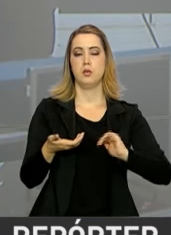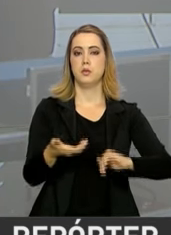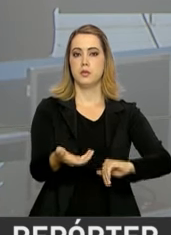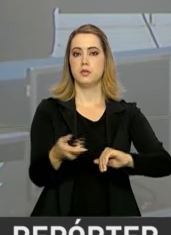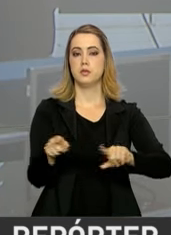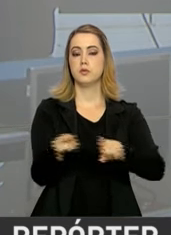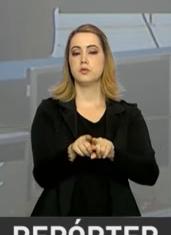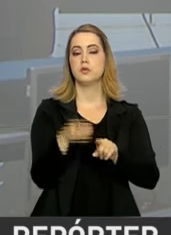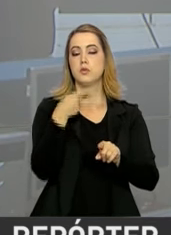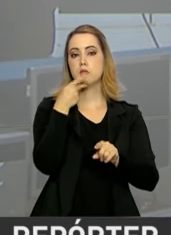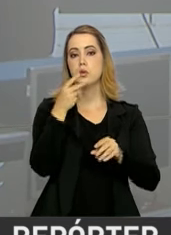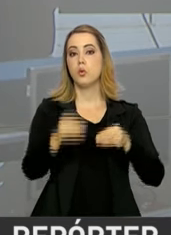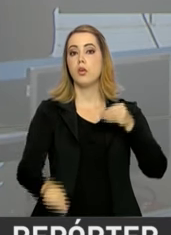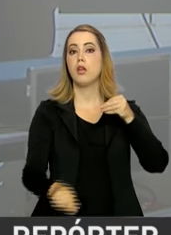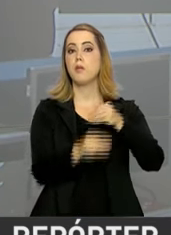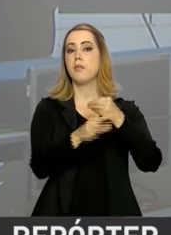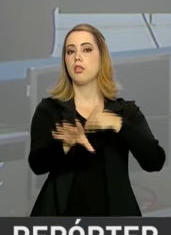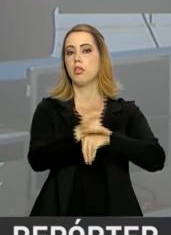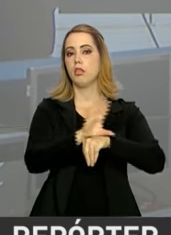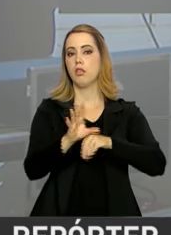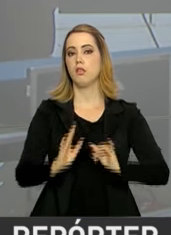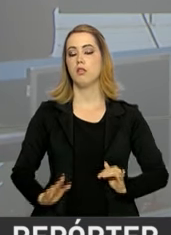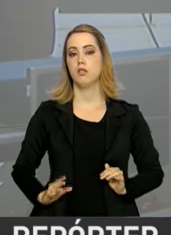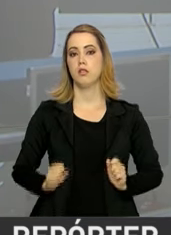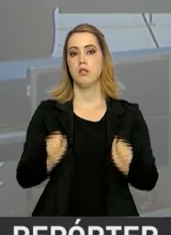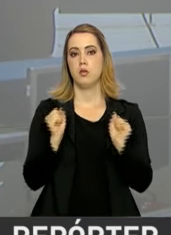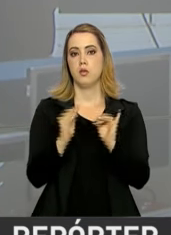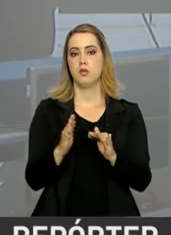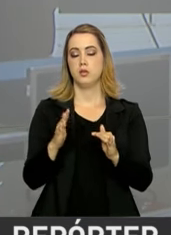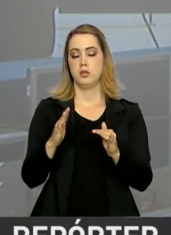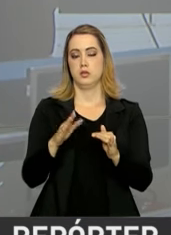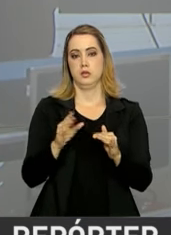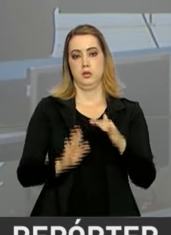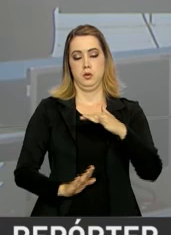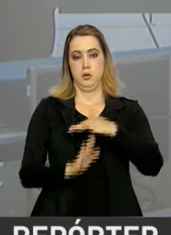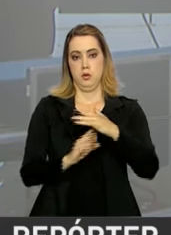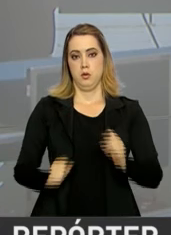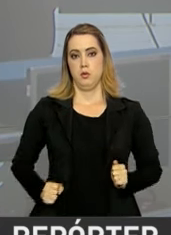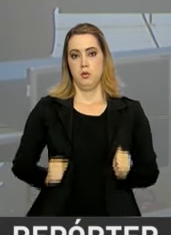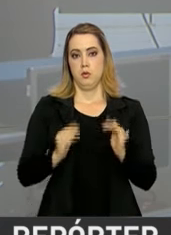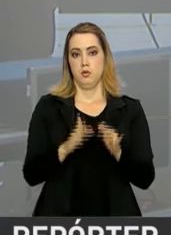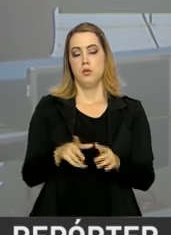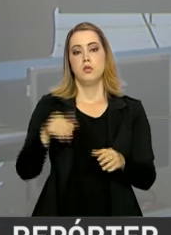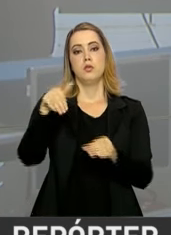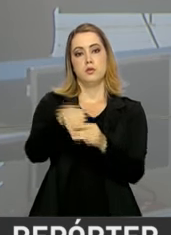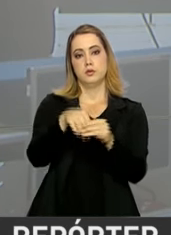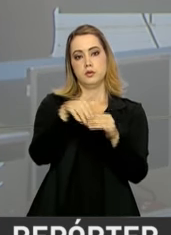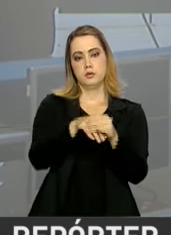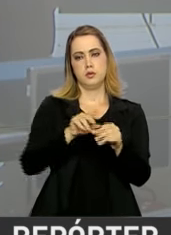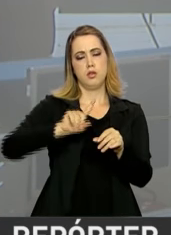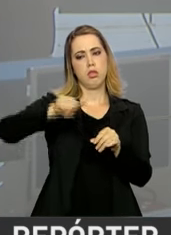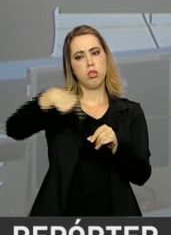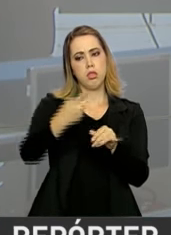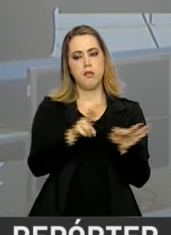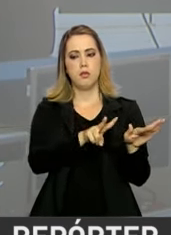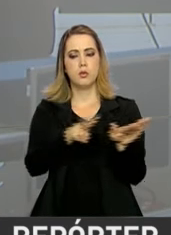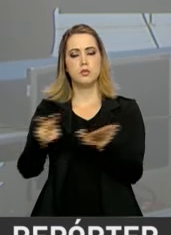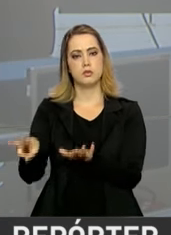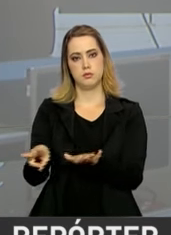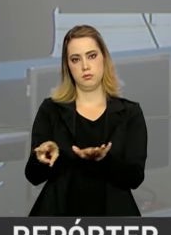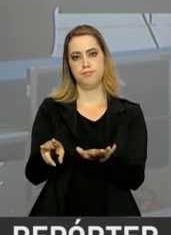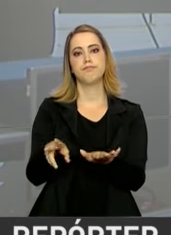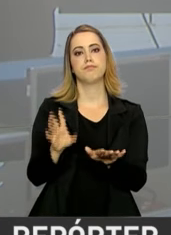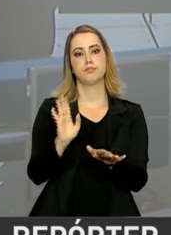que limita os gastos públicos deve ser votado pelos deputados em segundo turno na semana que vem maia está no comando